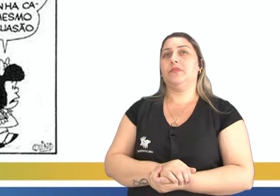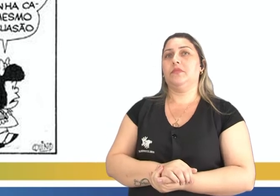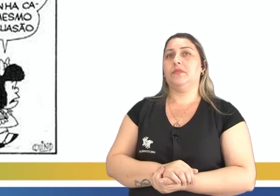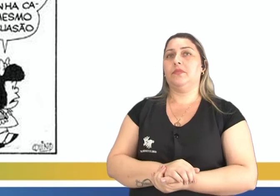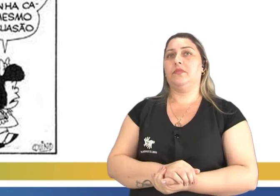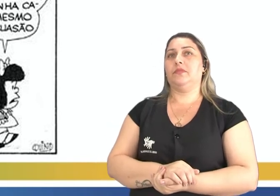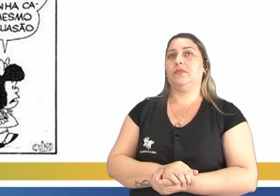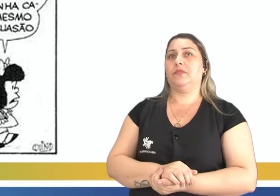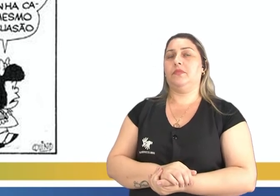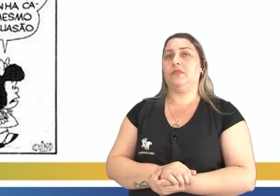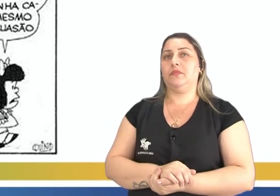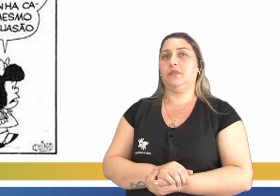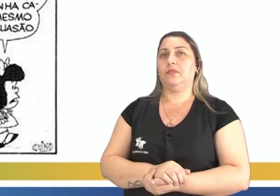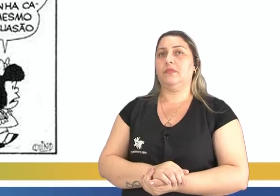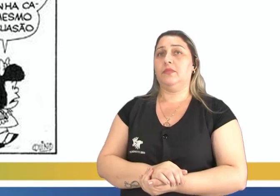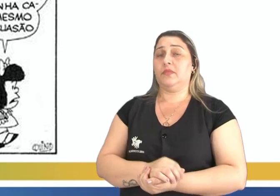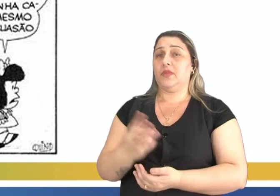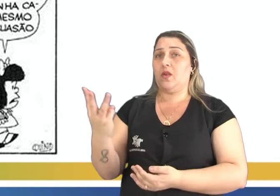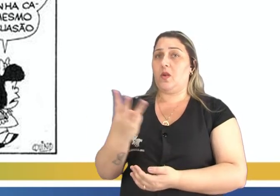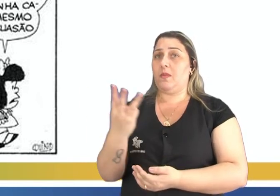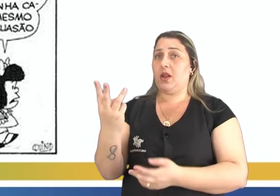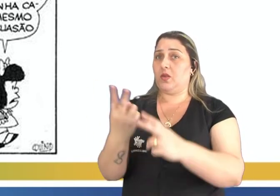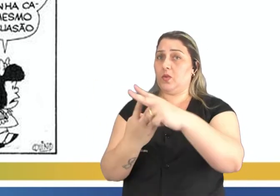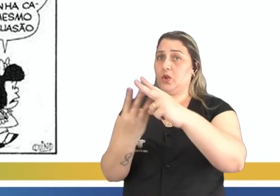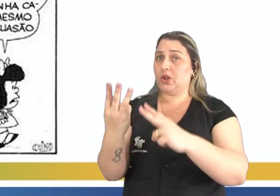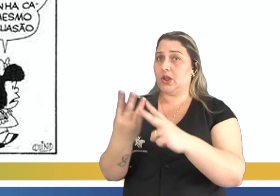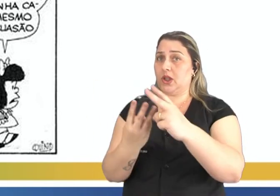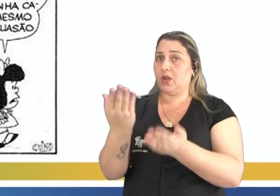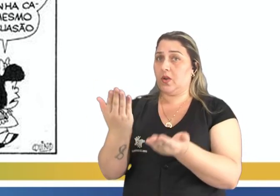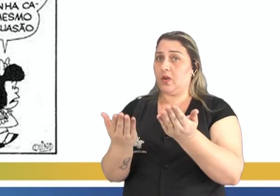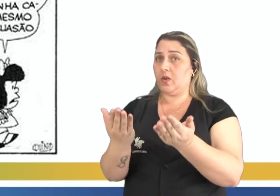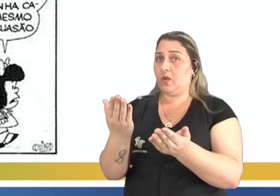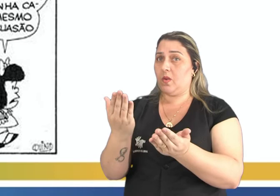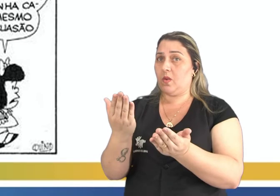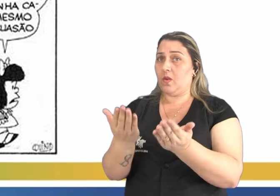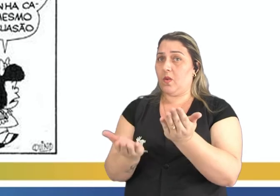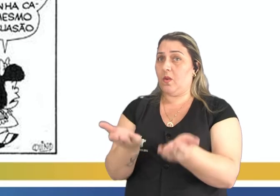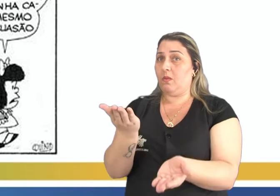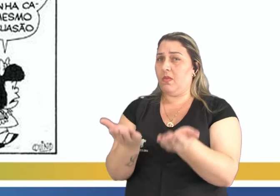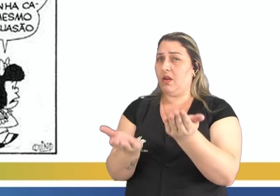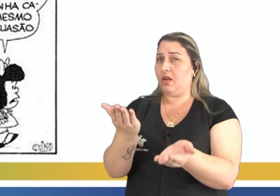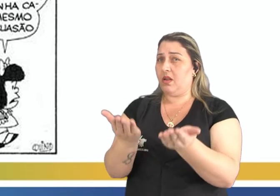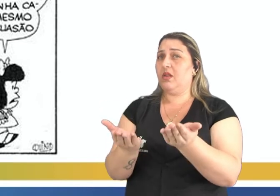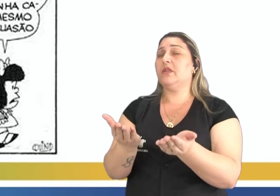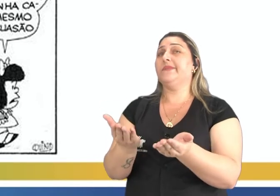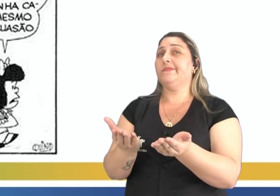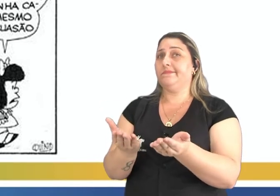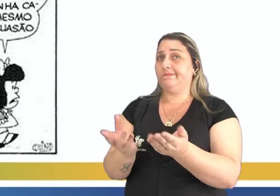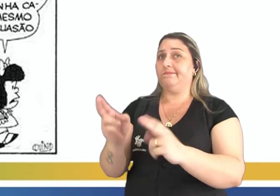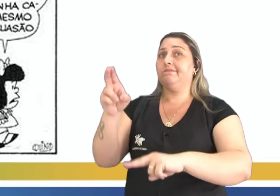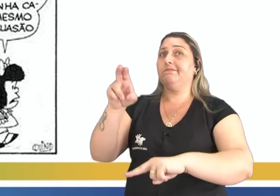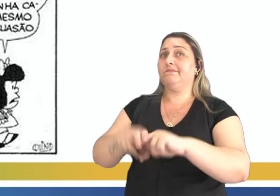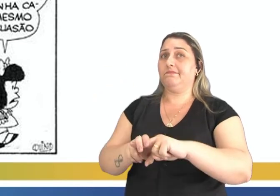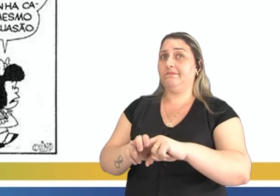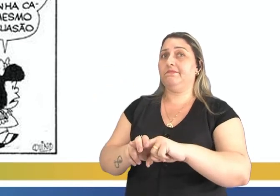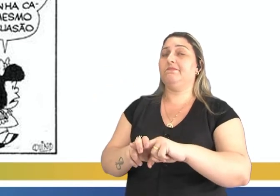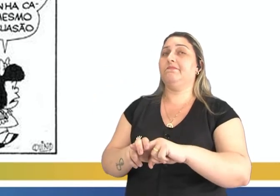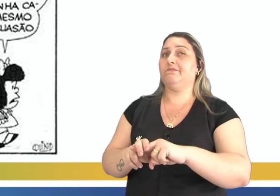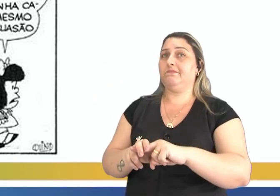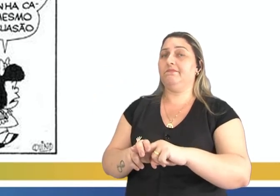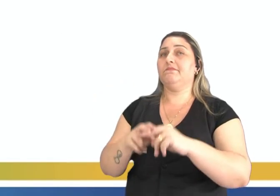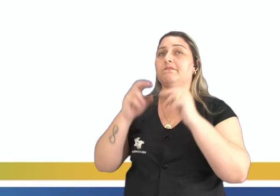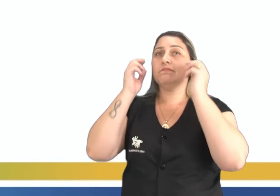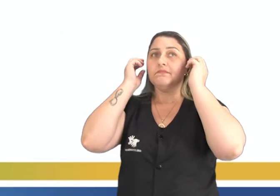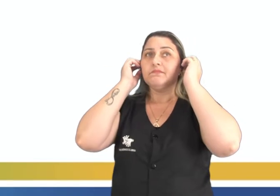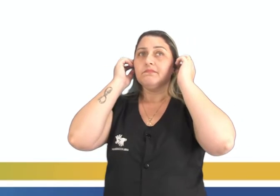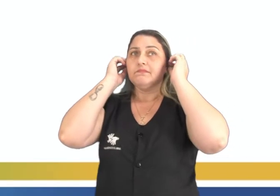comparação tanto quanto a ONU, o Vaticano também e a cadeirinha dela, que ela achou que ao subir nela teria essa promoção da